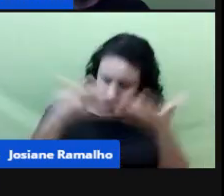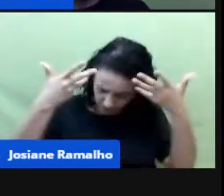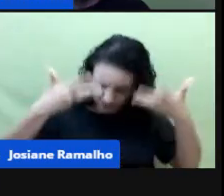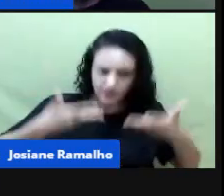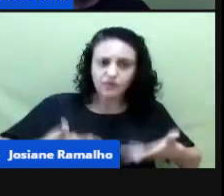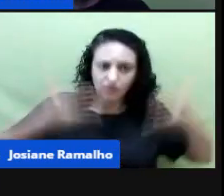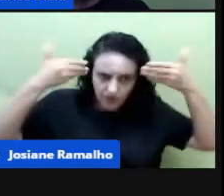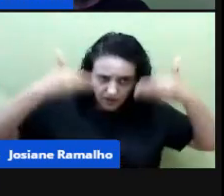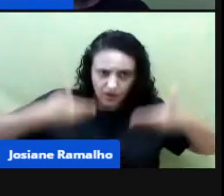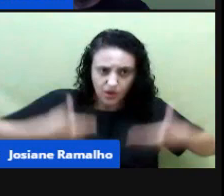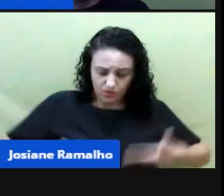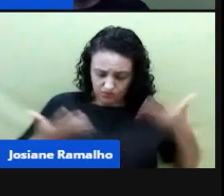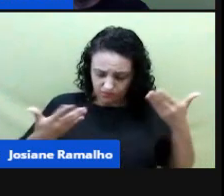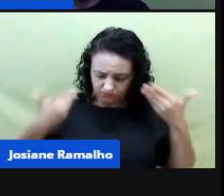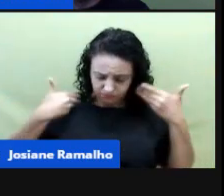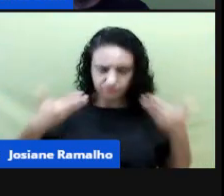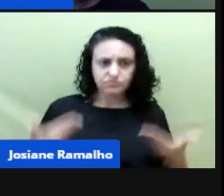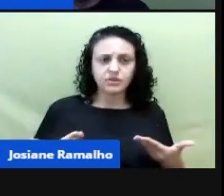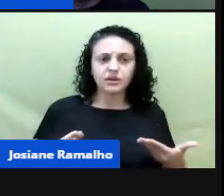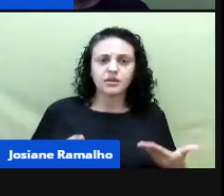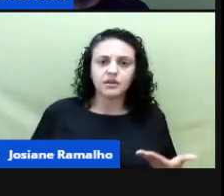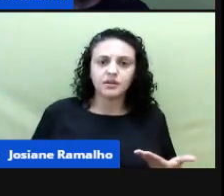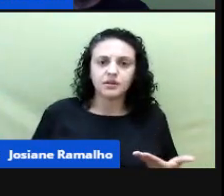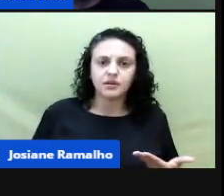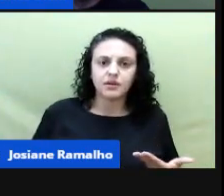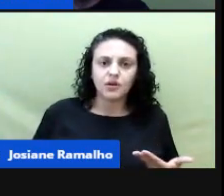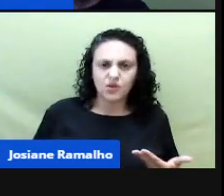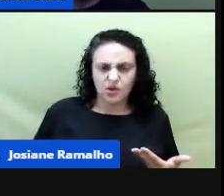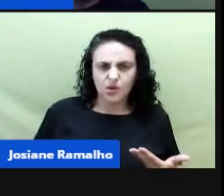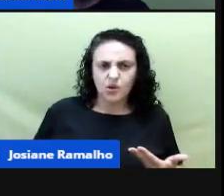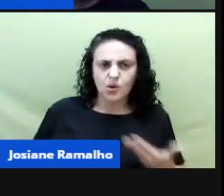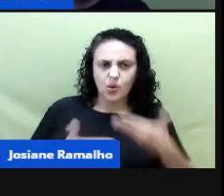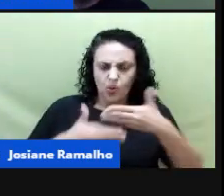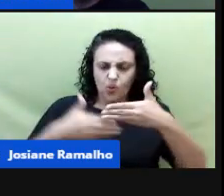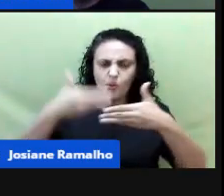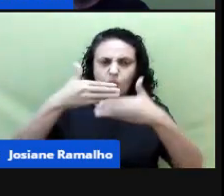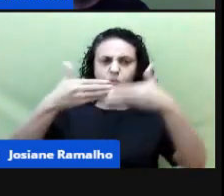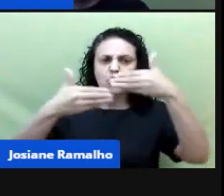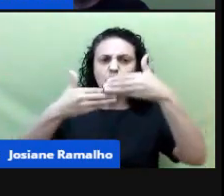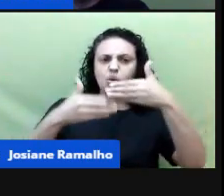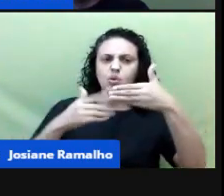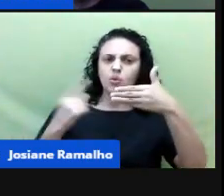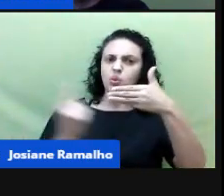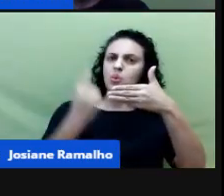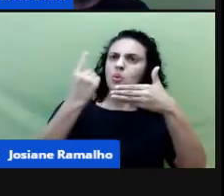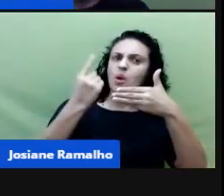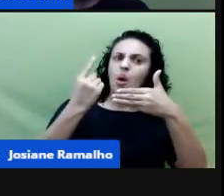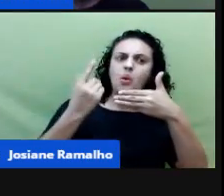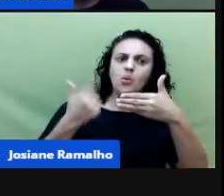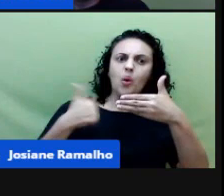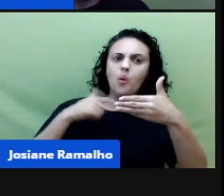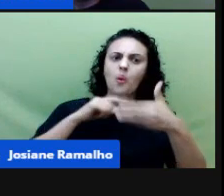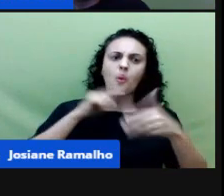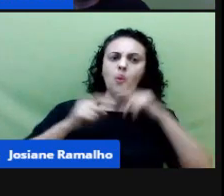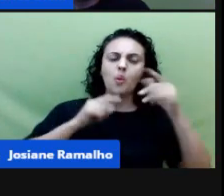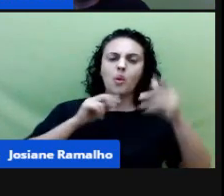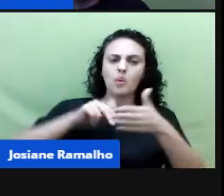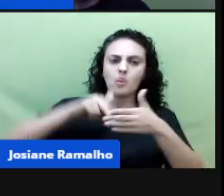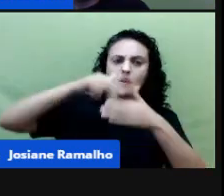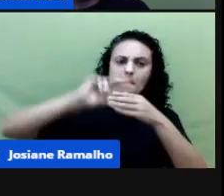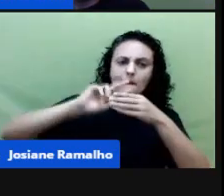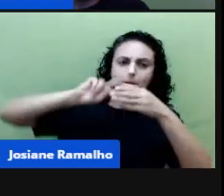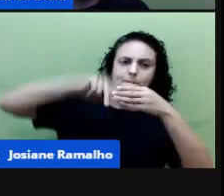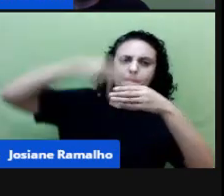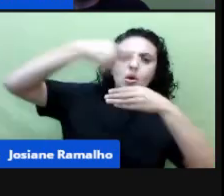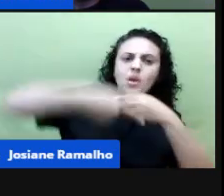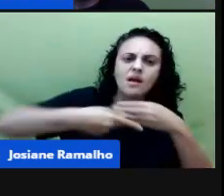ficar arrombando casa? O muro lá que o senhor falou que o muro da casa era alto, como é que eu vou pular o muro? Ele falou, rapaz, isso aí é história pra boi dormir? Bah, cadê os outros? Não sei o que. Eu falei,